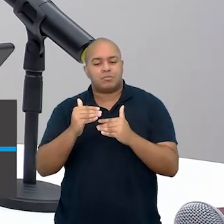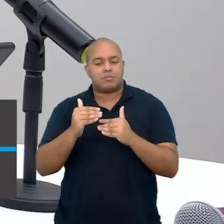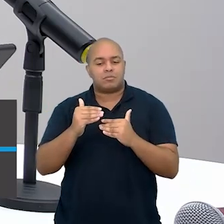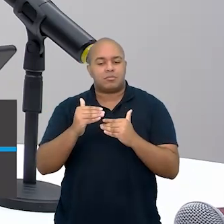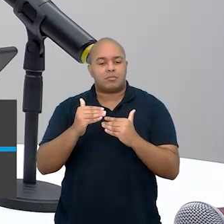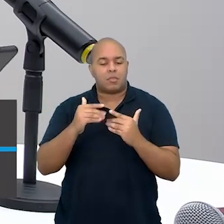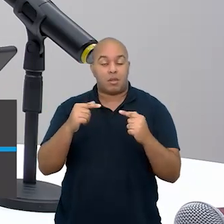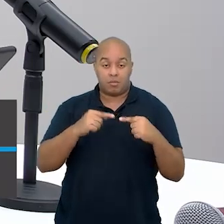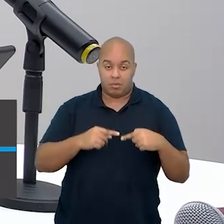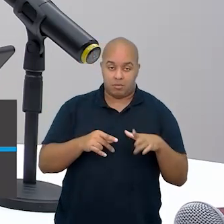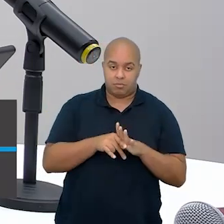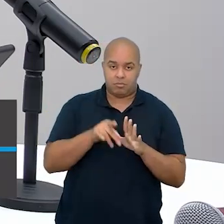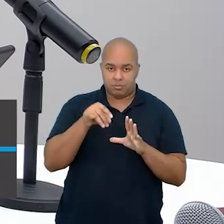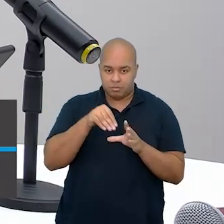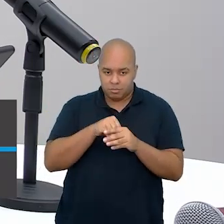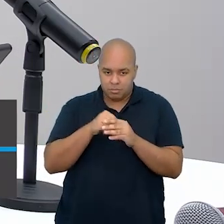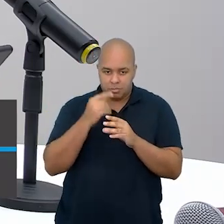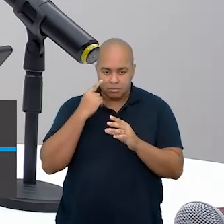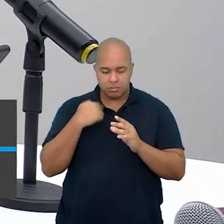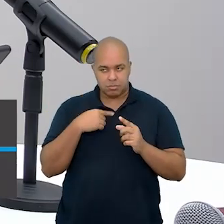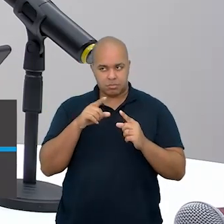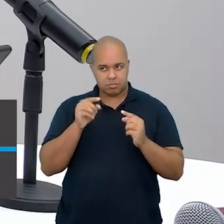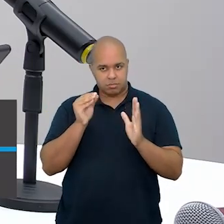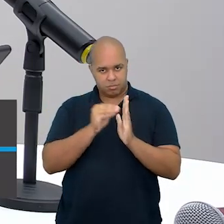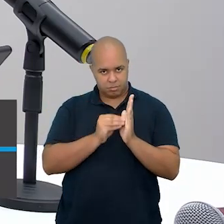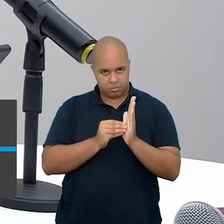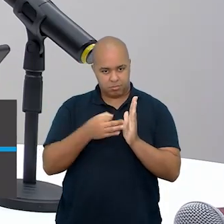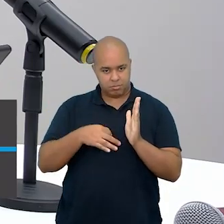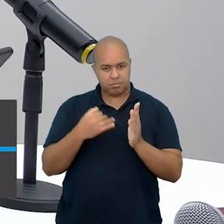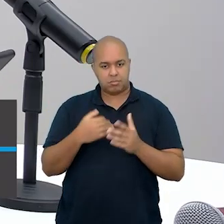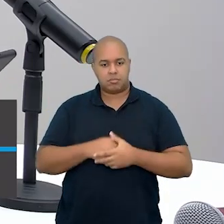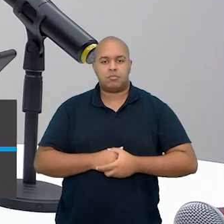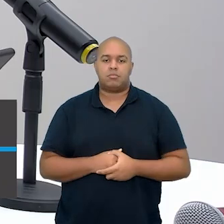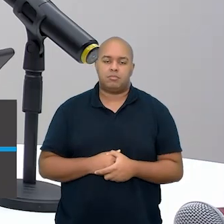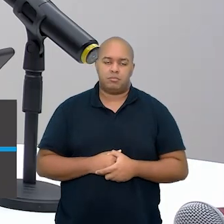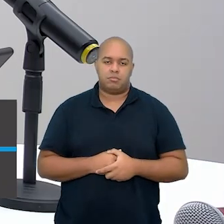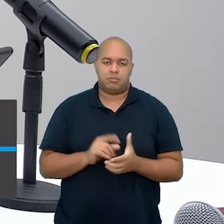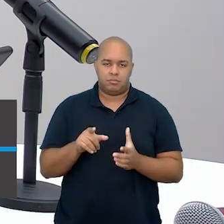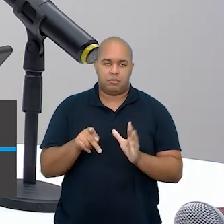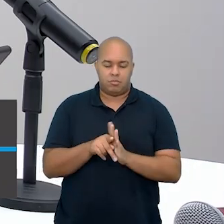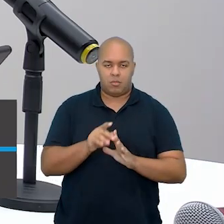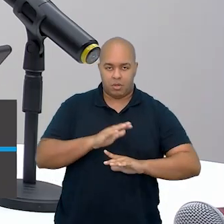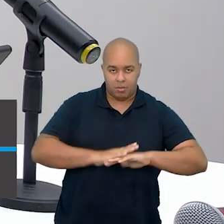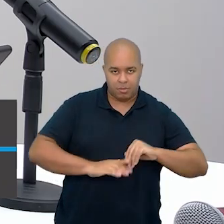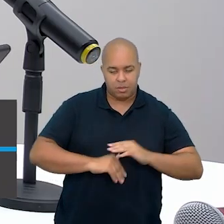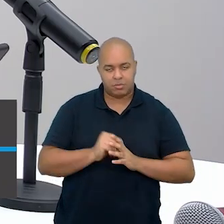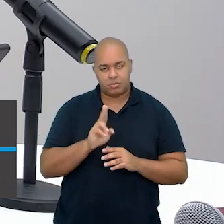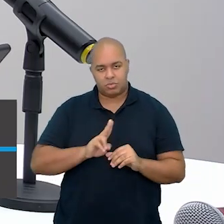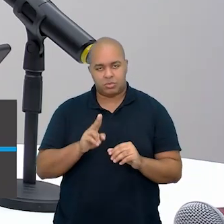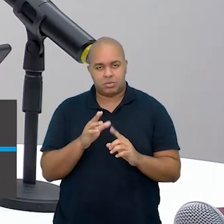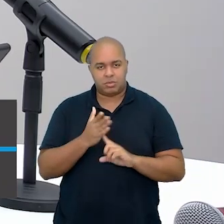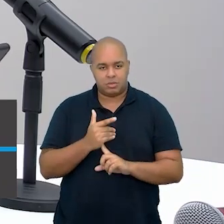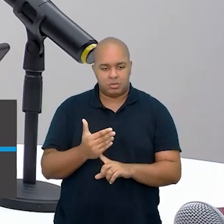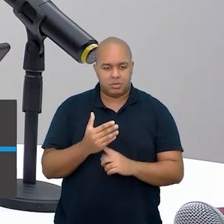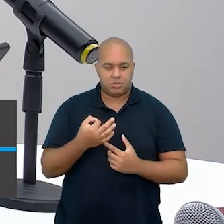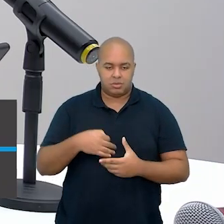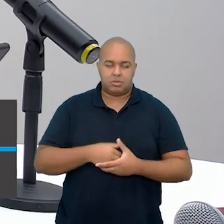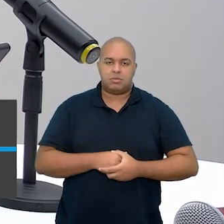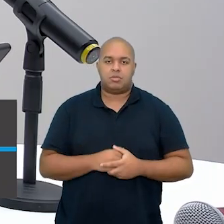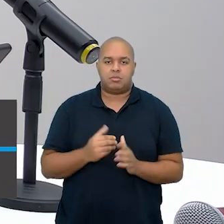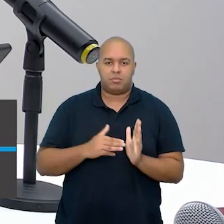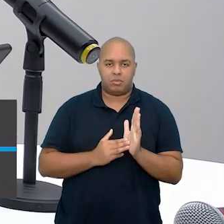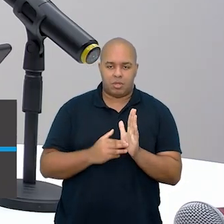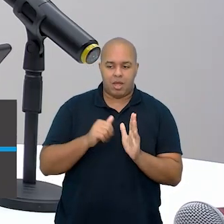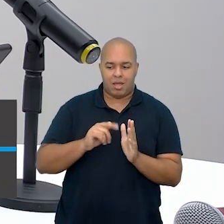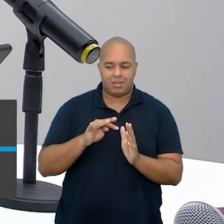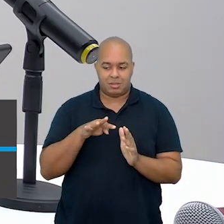e aplicá-las aí no conteúdo, né? Ou seja, na prática, né? Utilizando tecnologia, né?